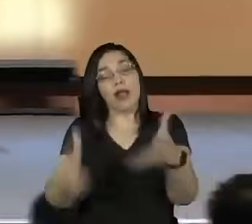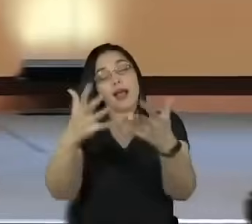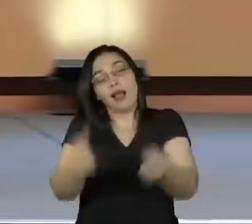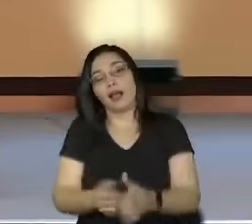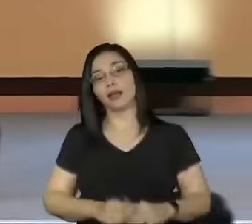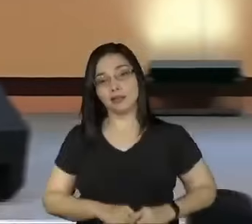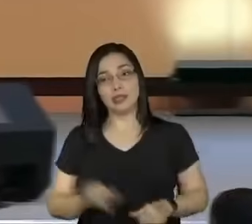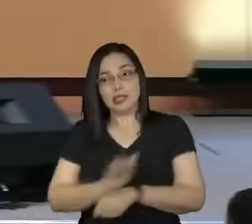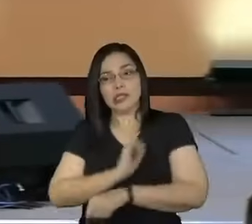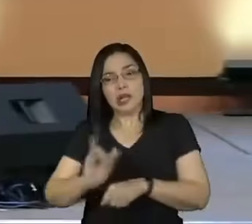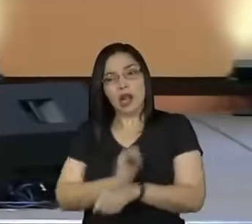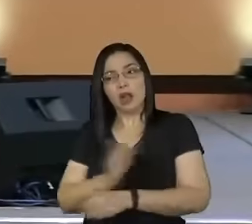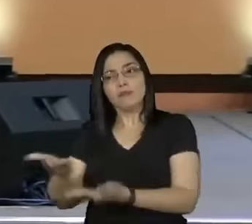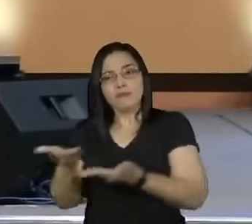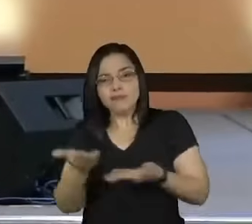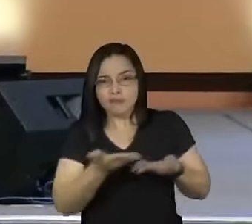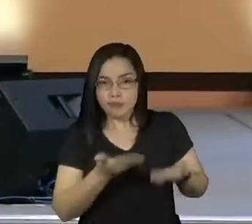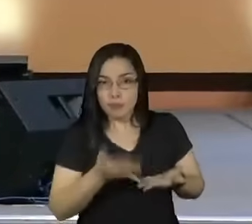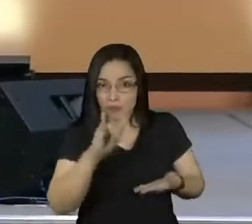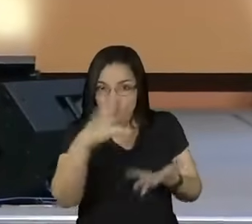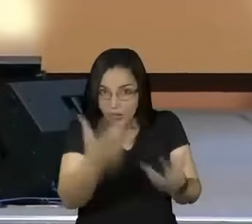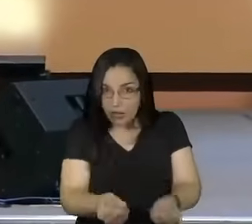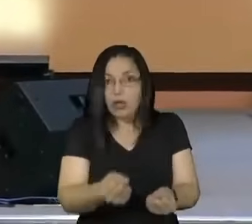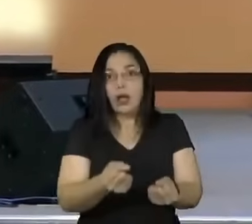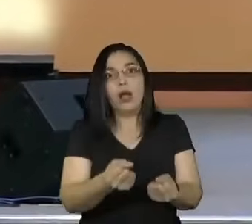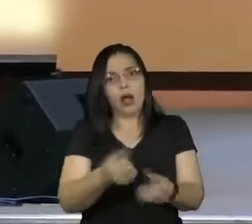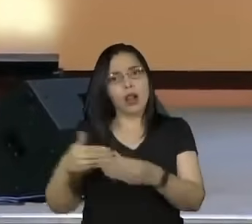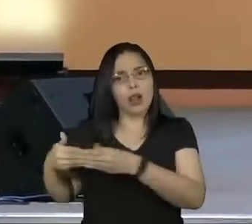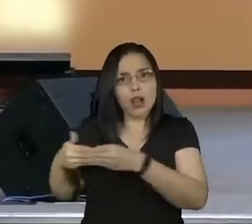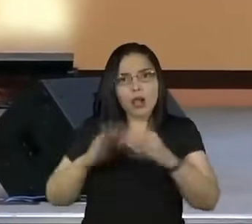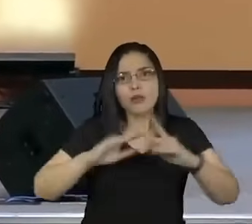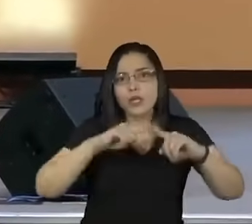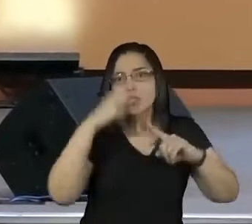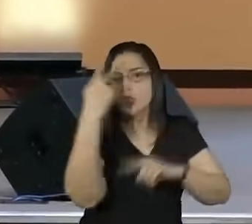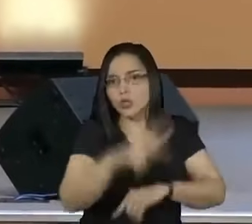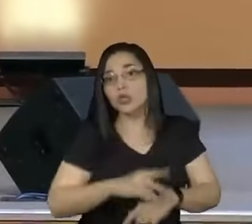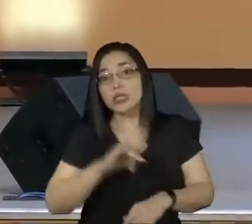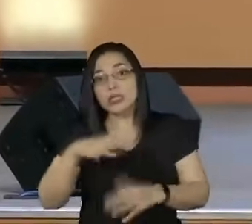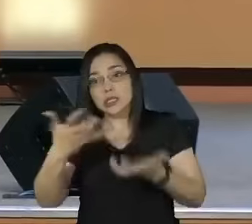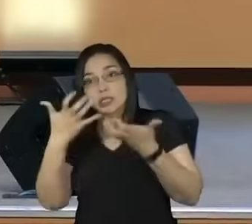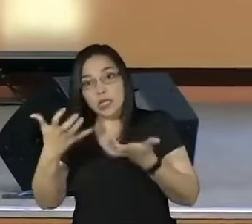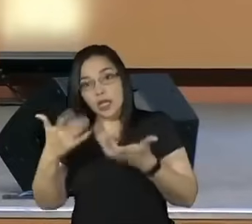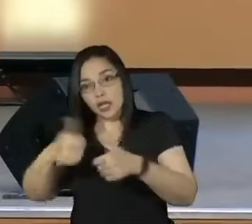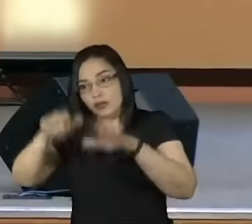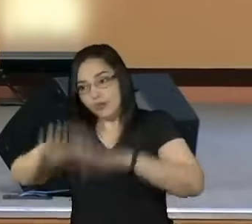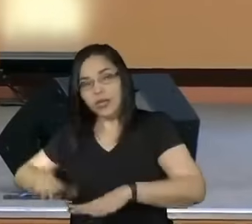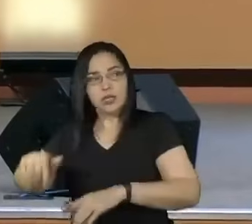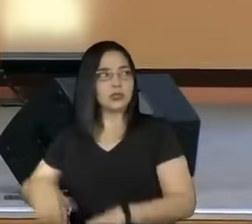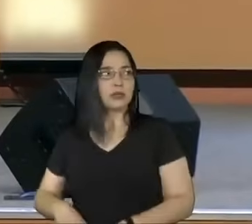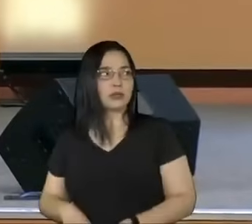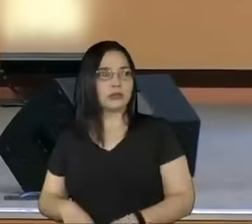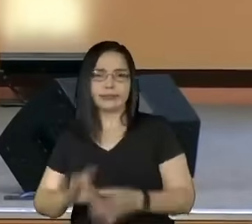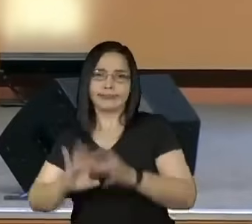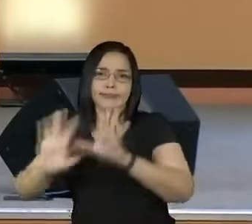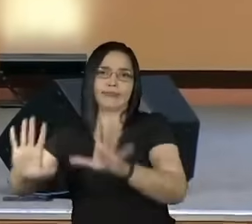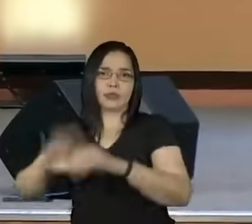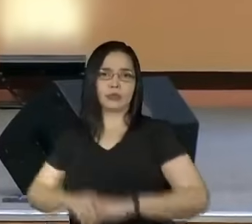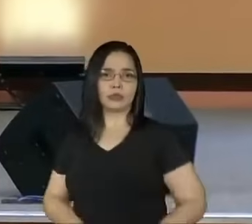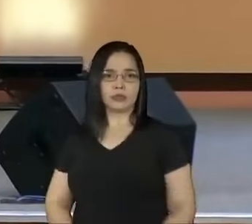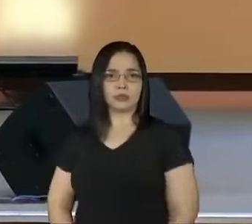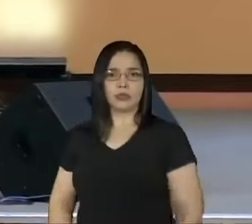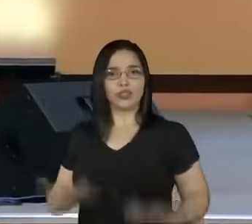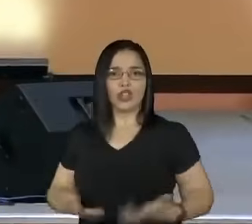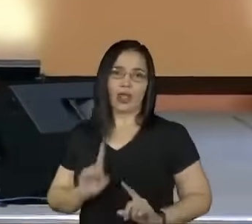traga pessoas aqui se converteu meu irmão é teu amigo leva pra tua igreja se quiser ficar aqui não encha a paciência da pessoa não deixa ela aqui